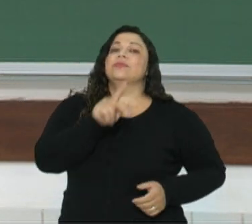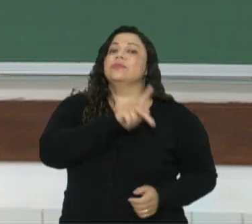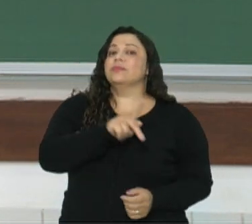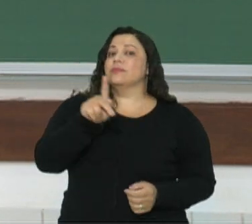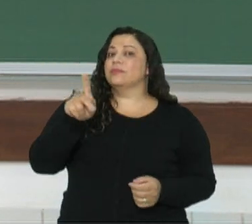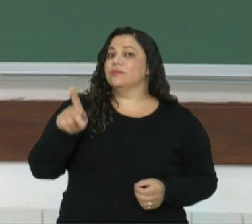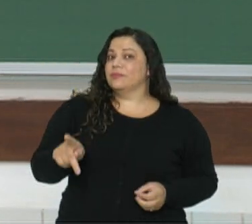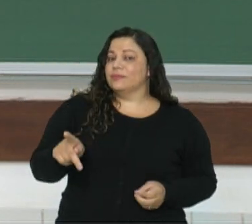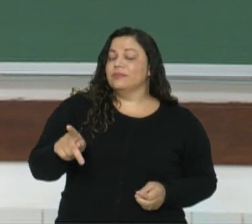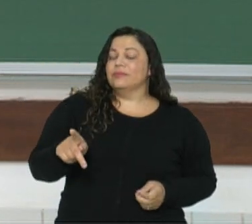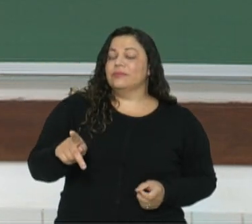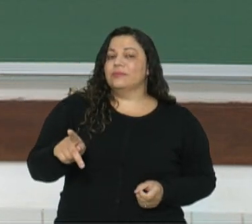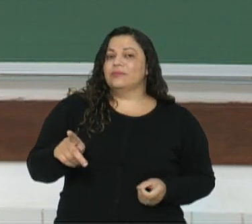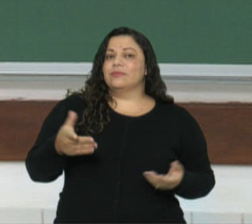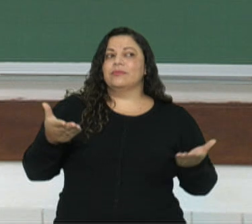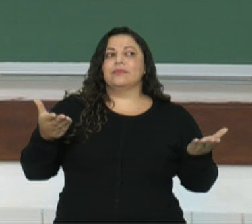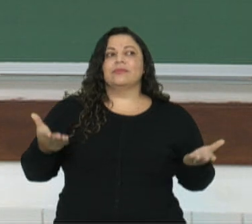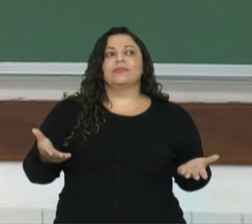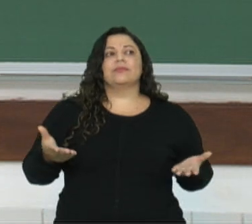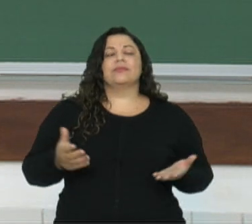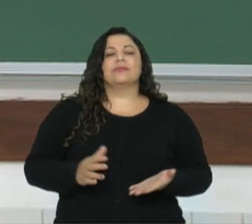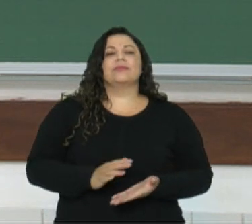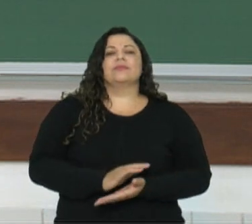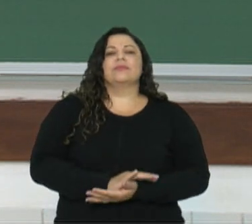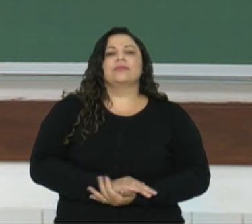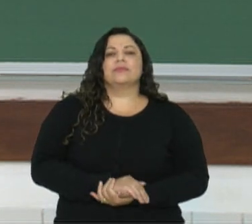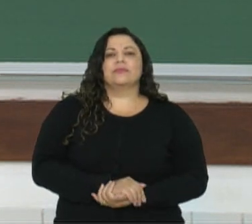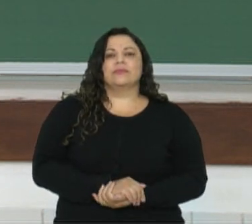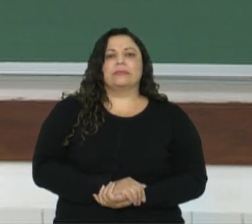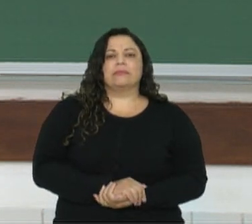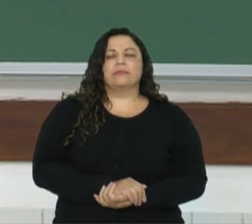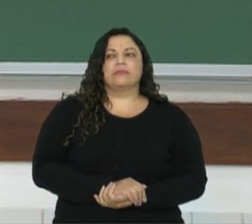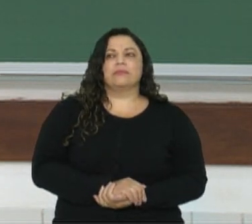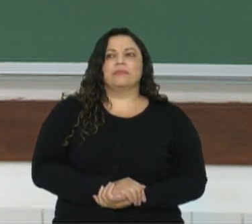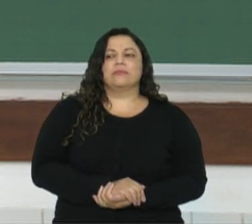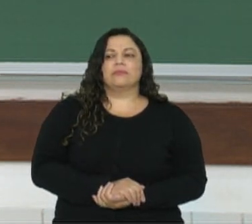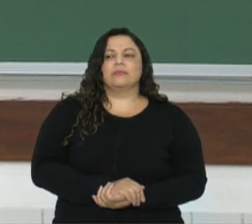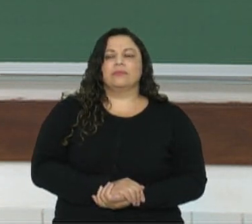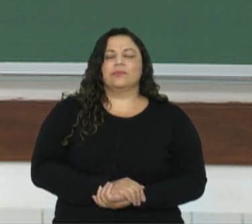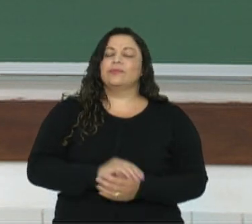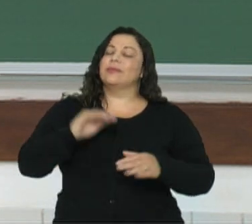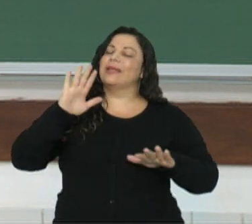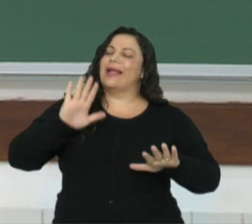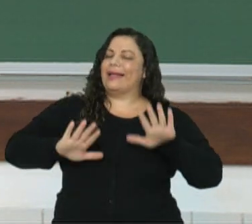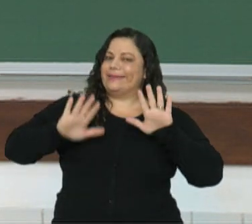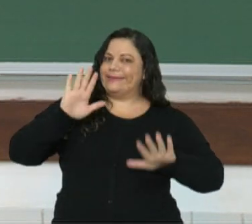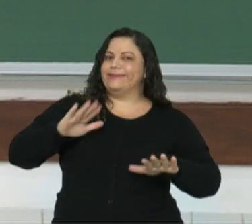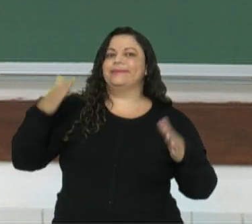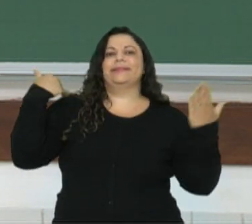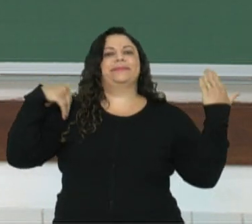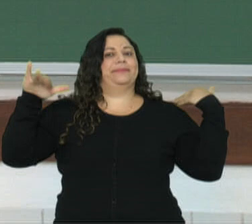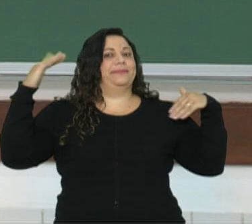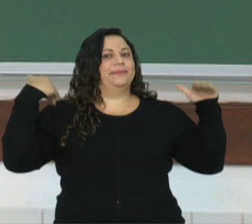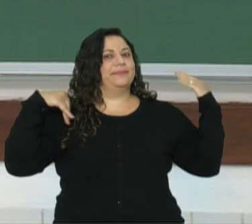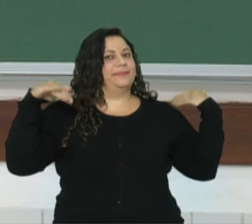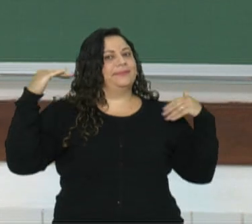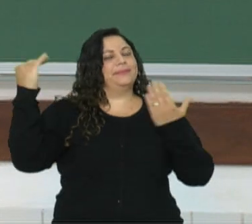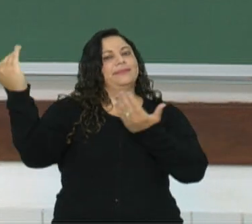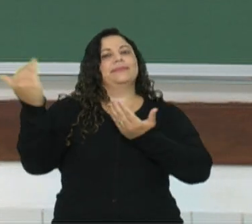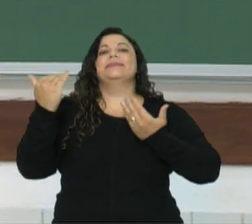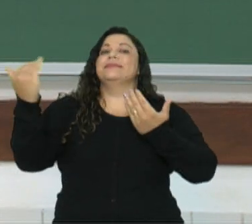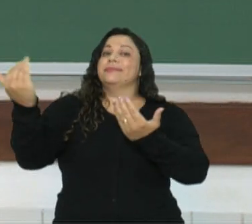professores, quando a gente faz passeios, às vezes, com os jovens, e ao final pergunta